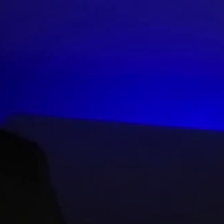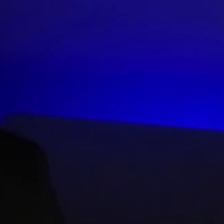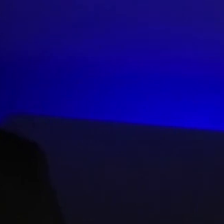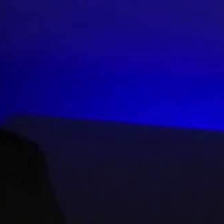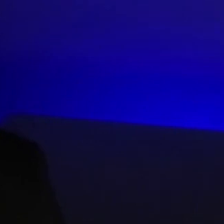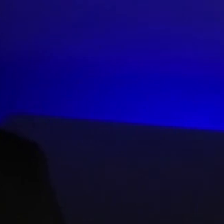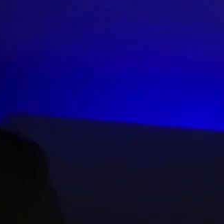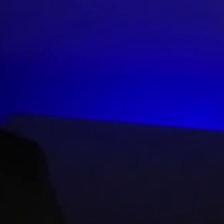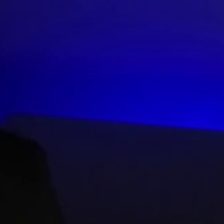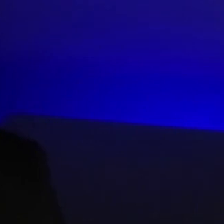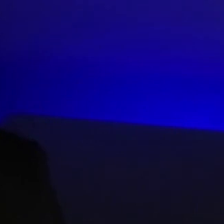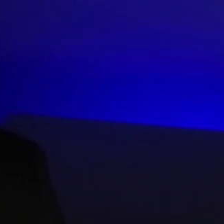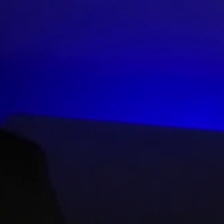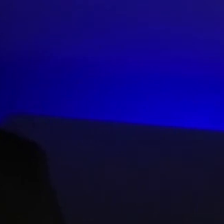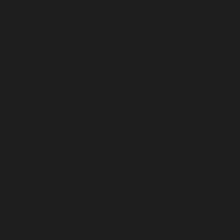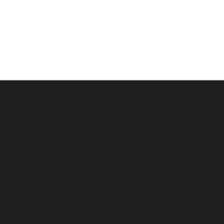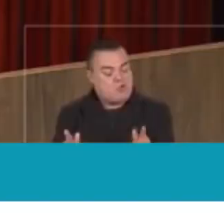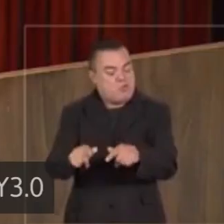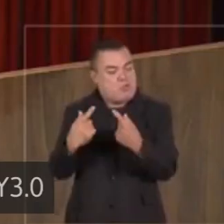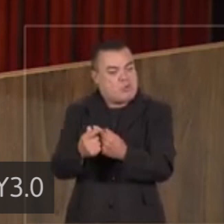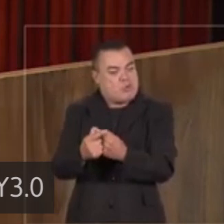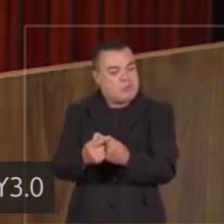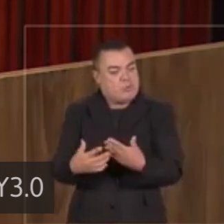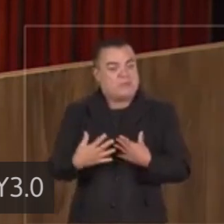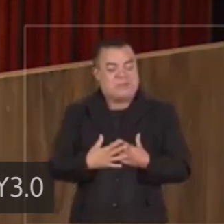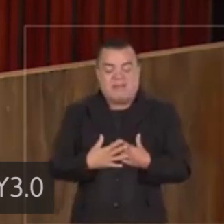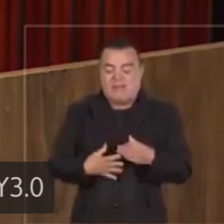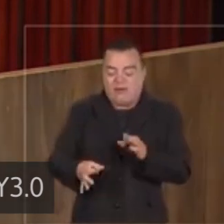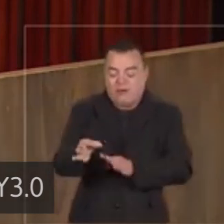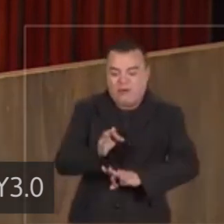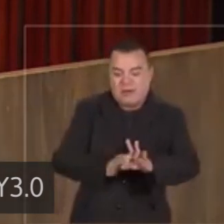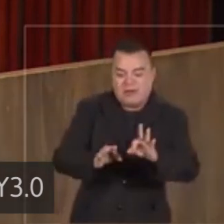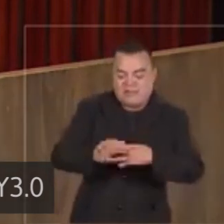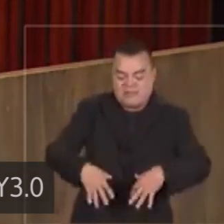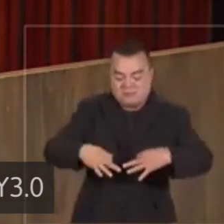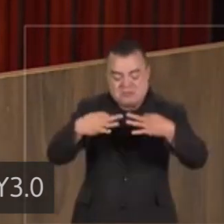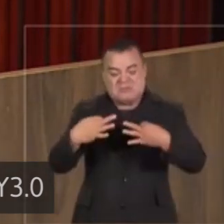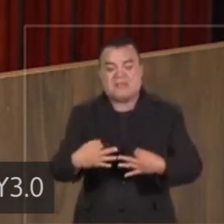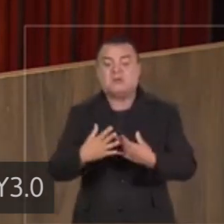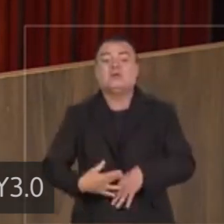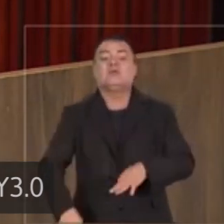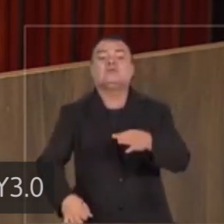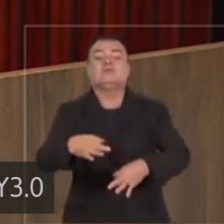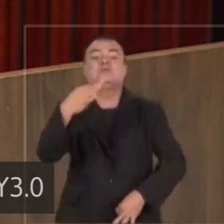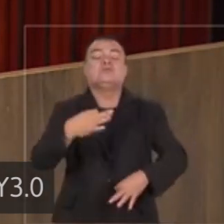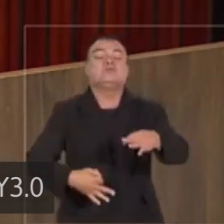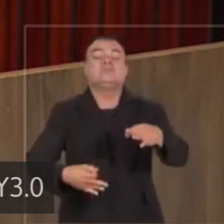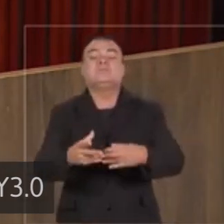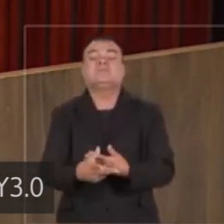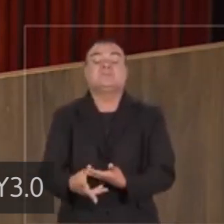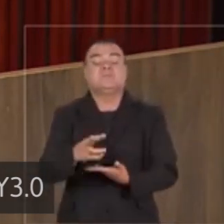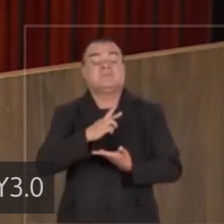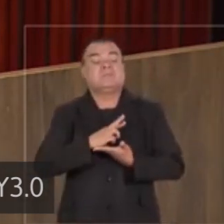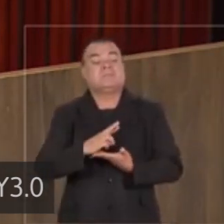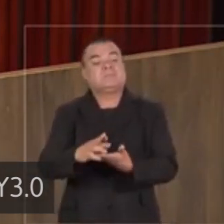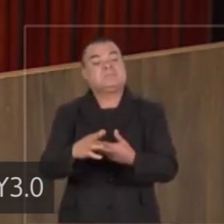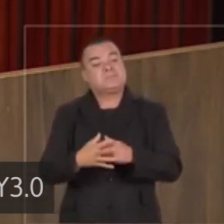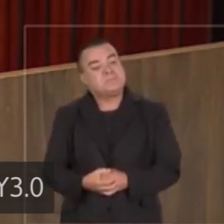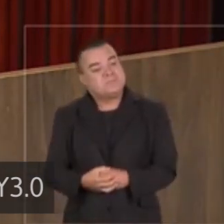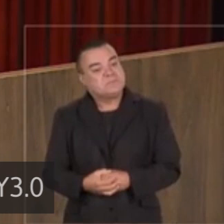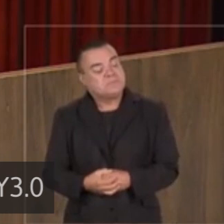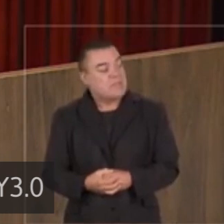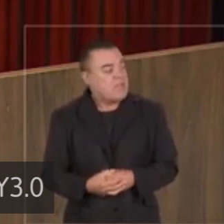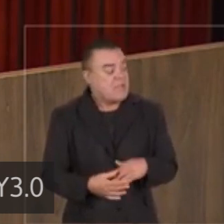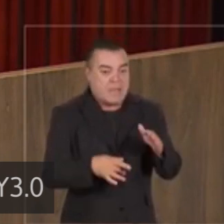candidatura do deputado federal Deltan Dallagnol. De acordo com a decisão do tribunal, Dallagnol pediu exoneração do Ministério Público para evitar ser